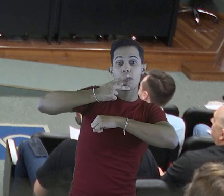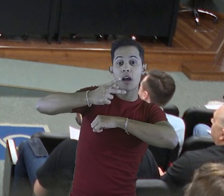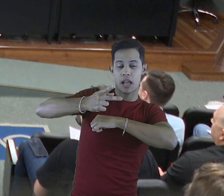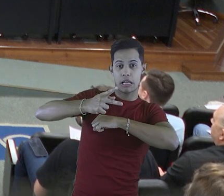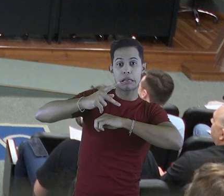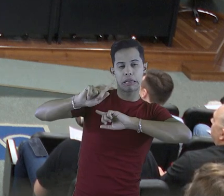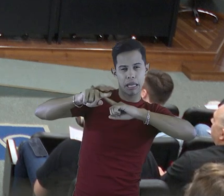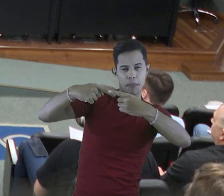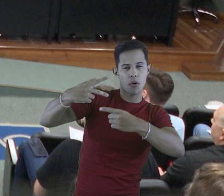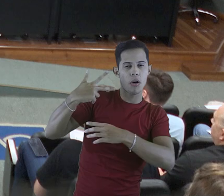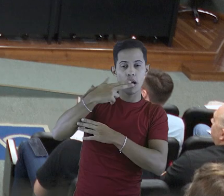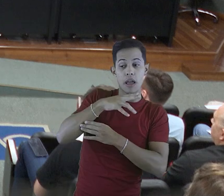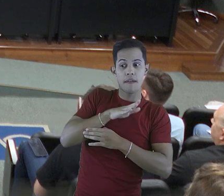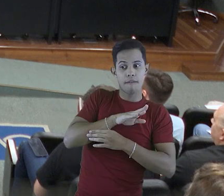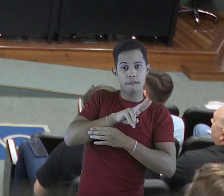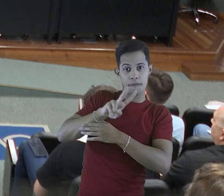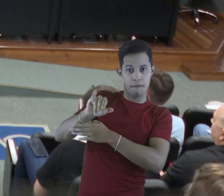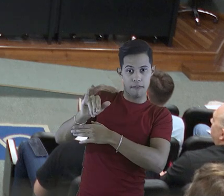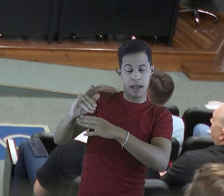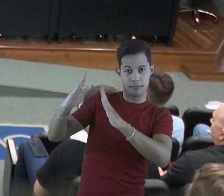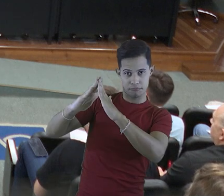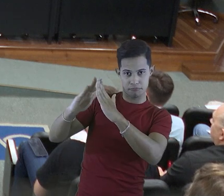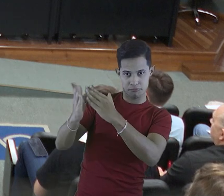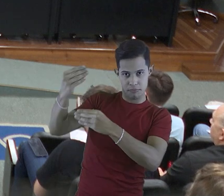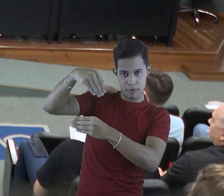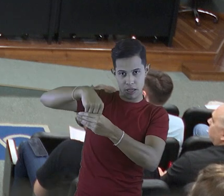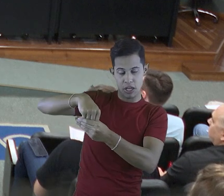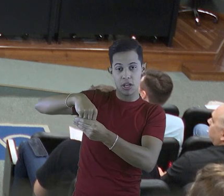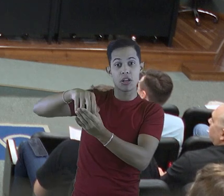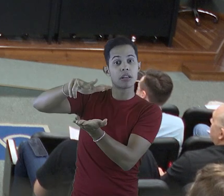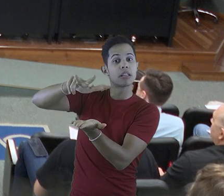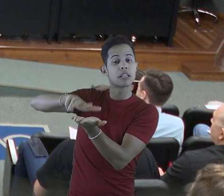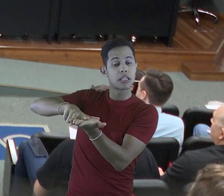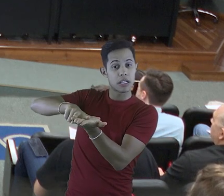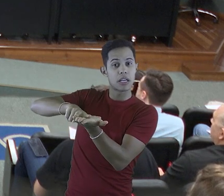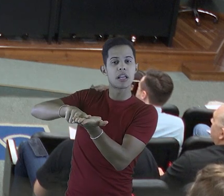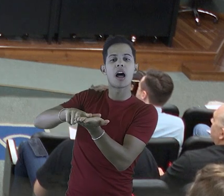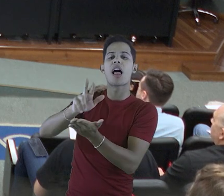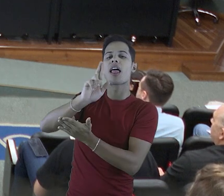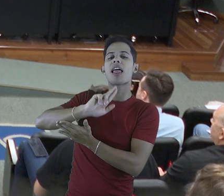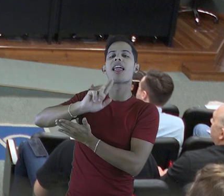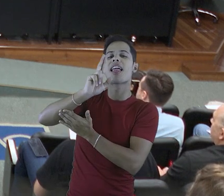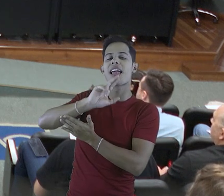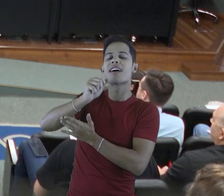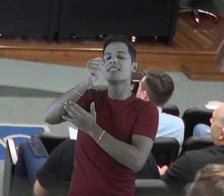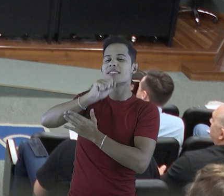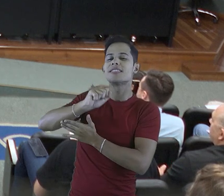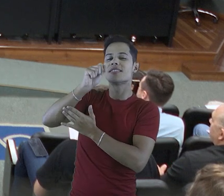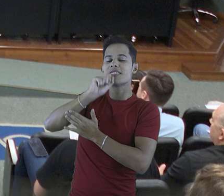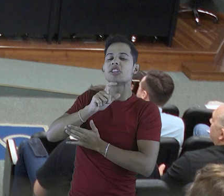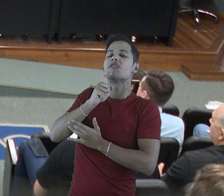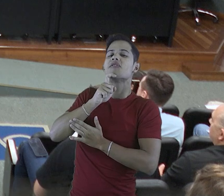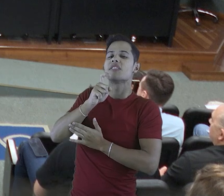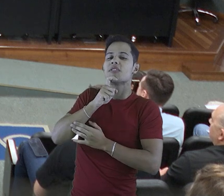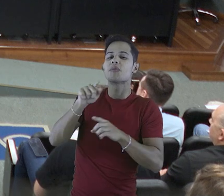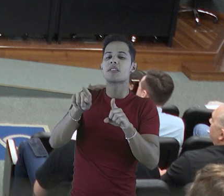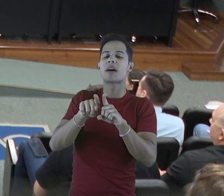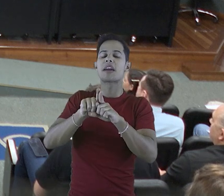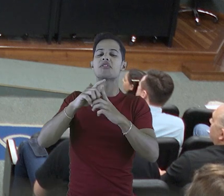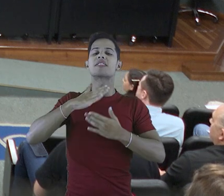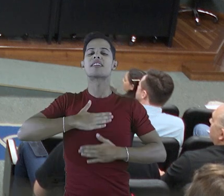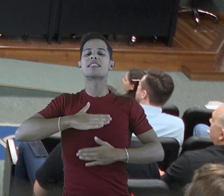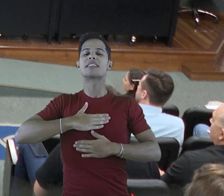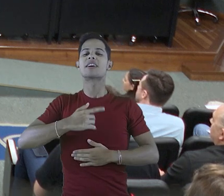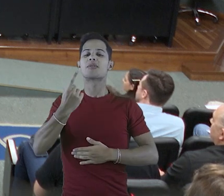Vão para casa e fiquem uma semana, que é o tempo de desinchar, tomando sorvete e hoje assistindo Netflix.